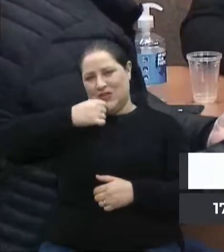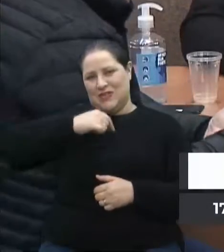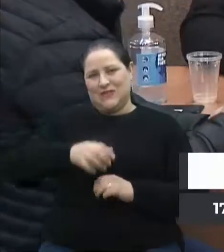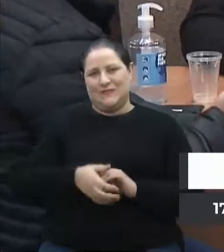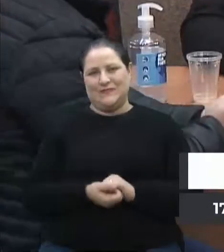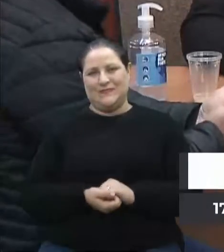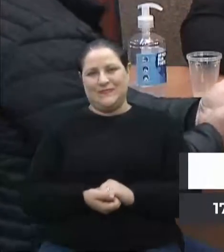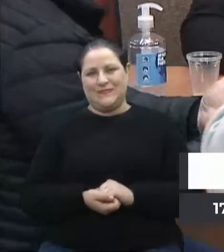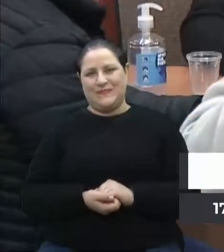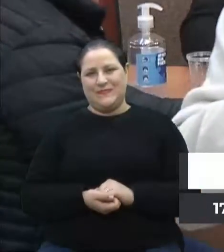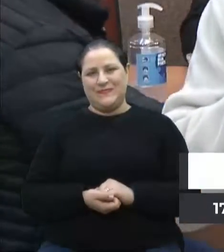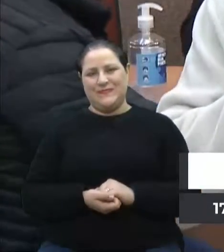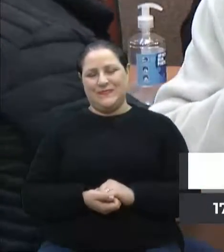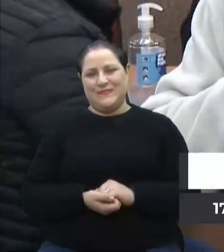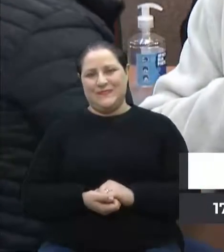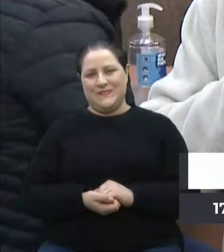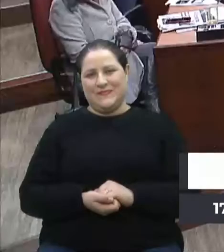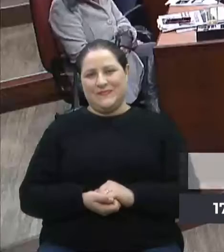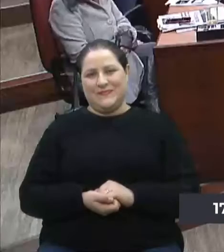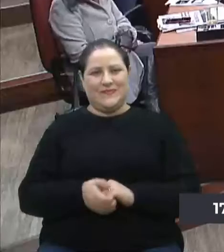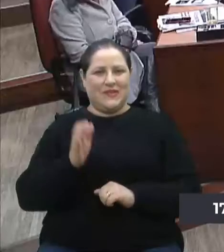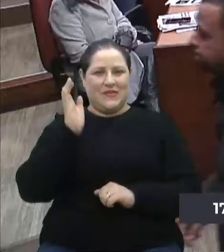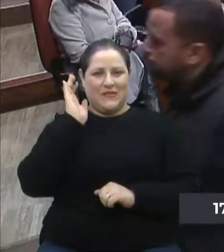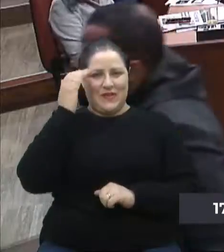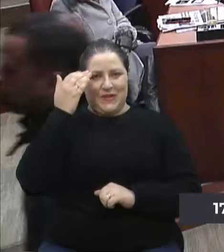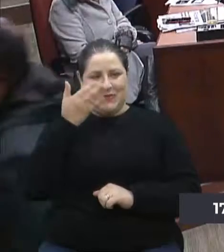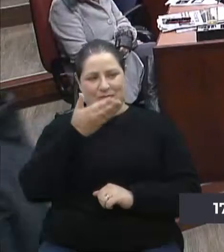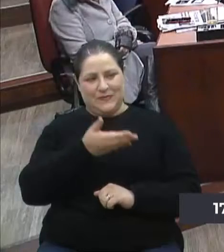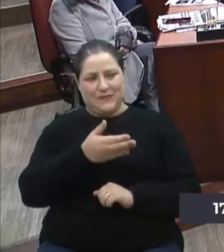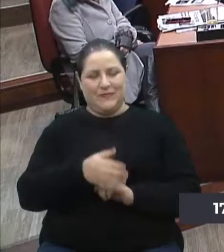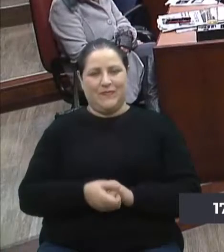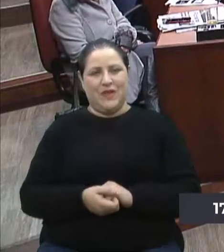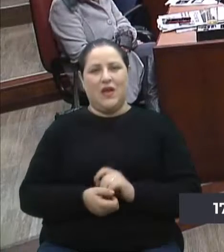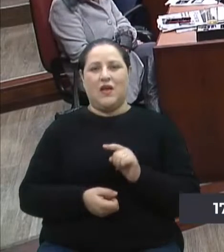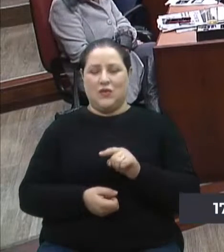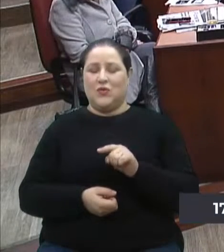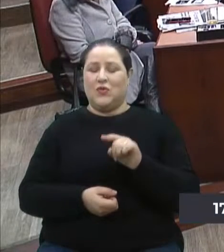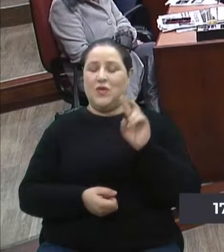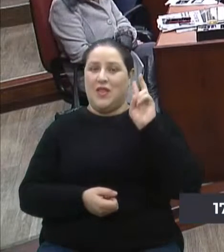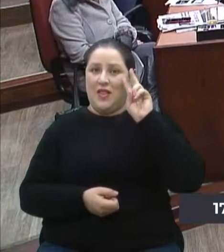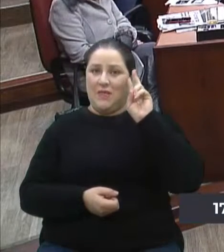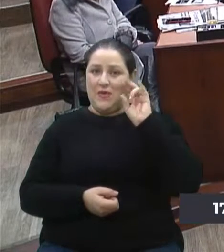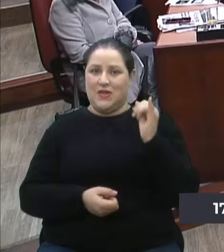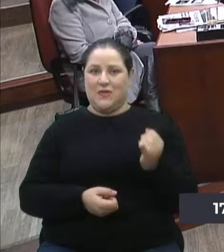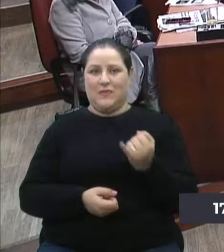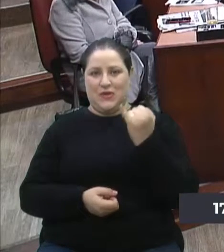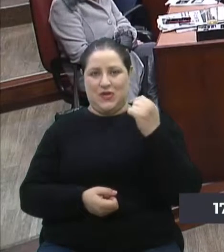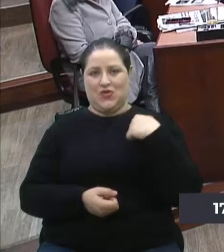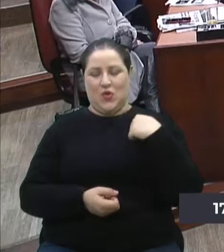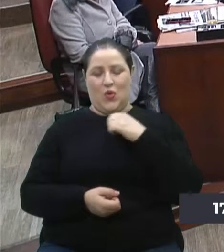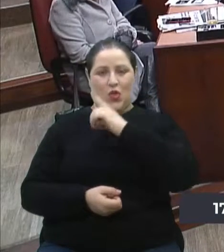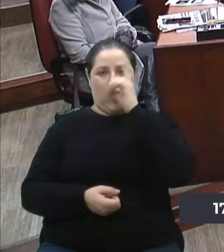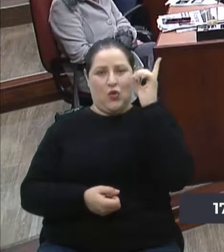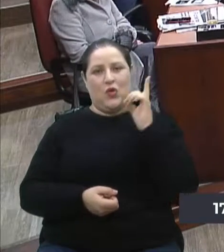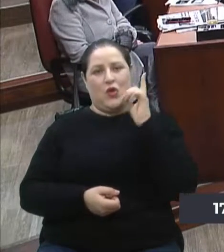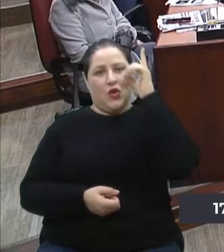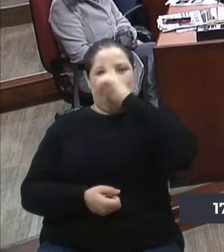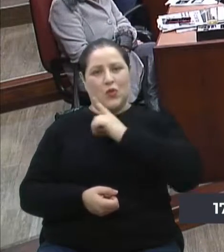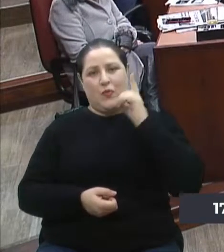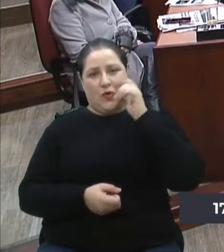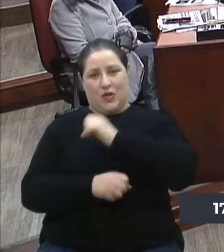palavra o vereador a o aparte o vereador Felipe Imperador Cadore são traz uma grande lembrança eu estive lá no domingo pela manhã também